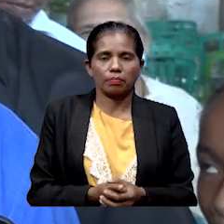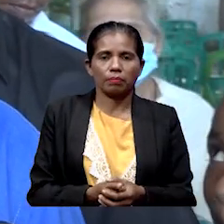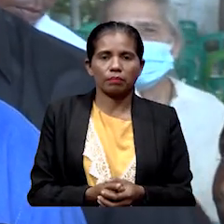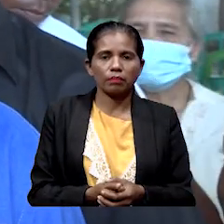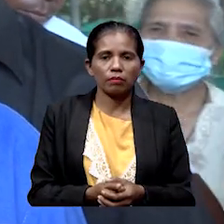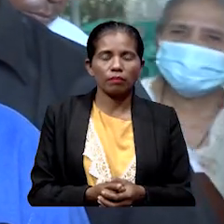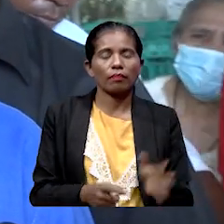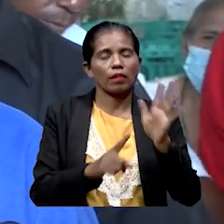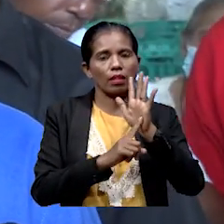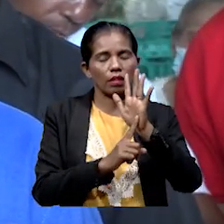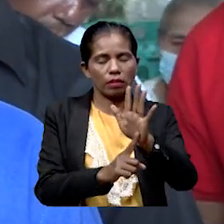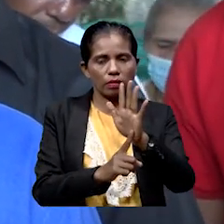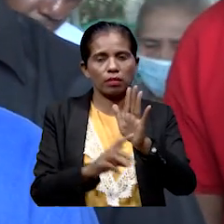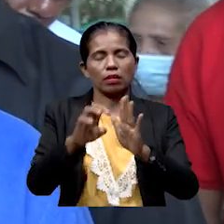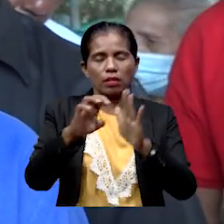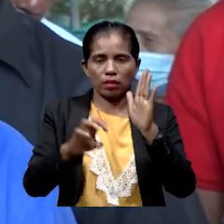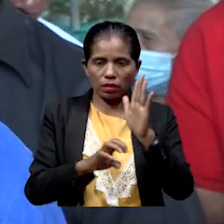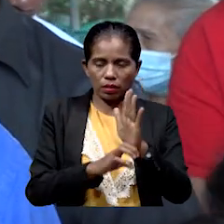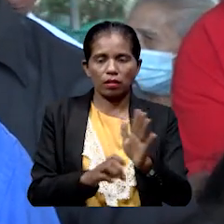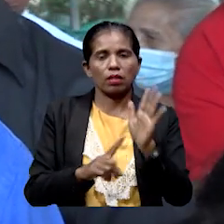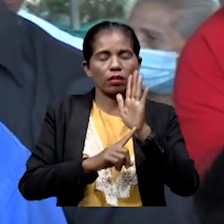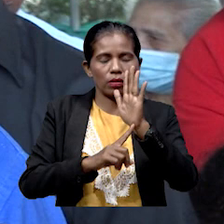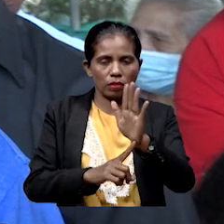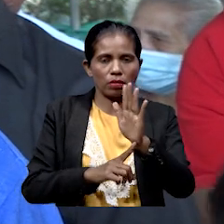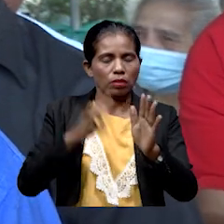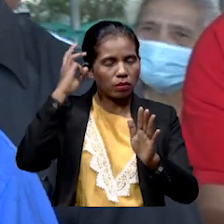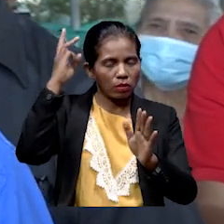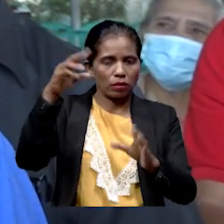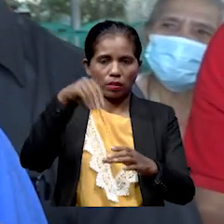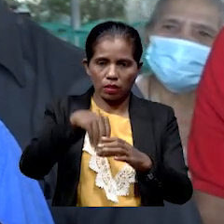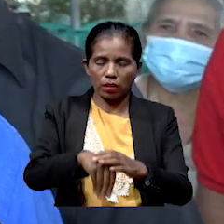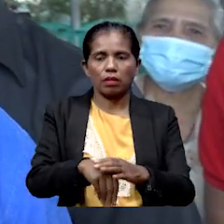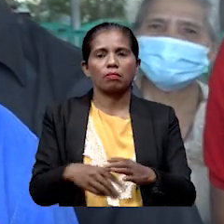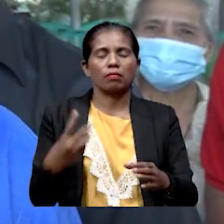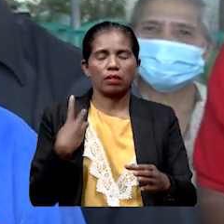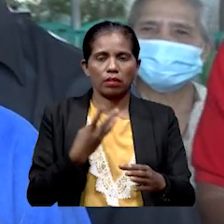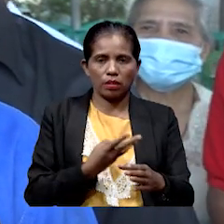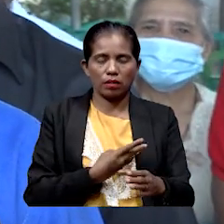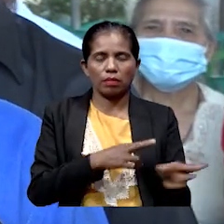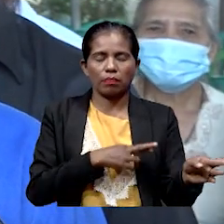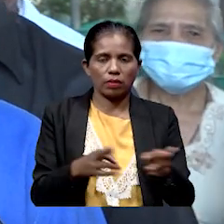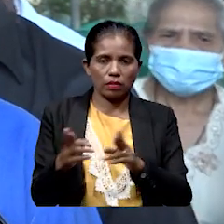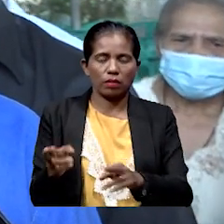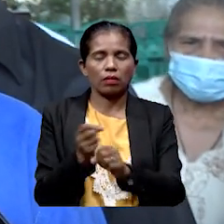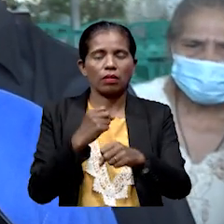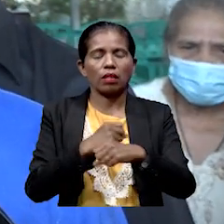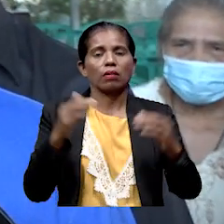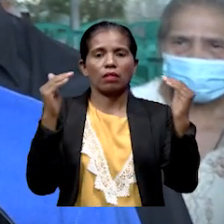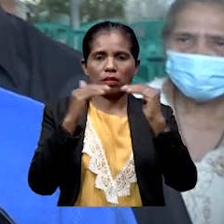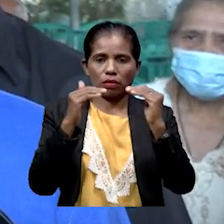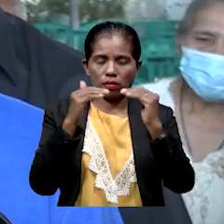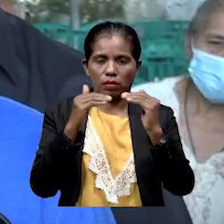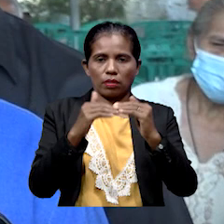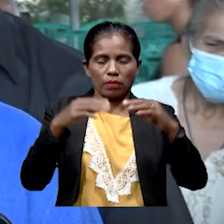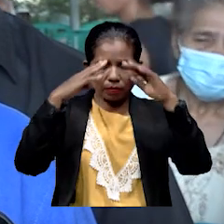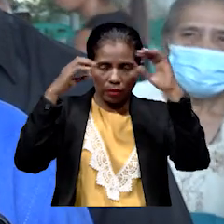nia todo sentido Estado, nia todo preocupação, cleão, bailané. E é pronto para o diálogo. O